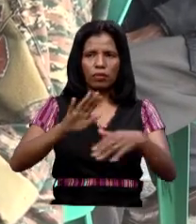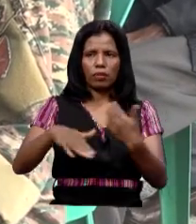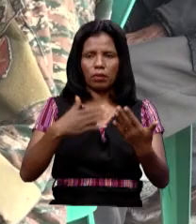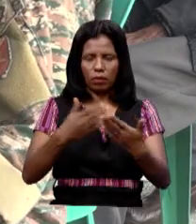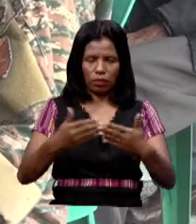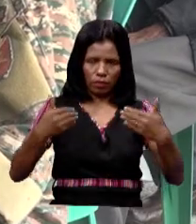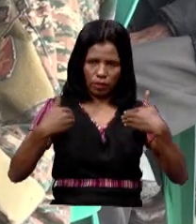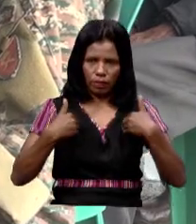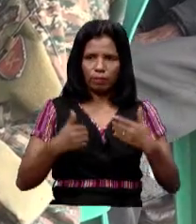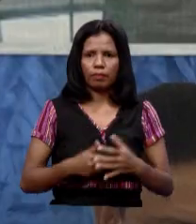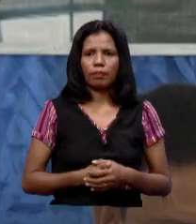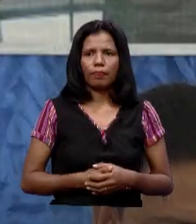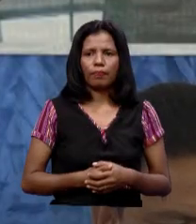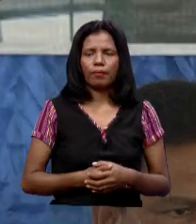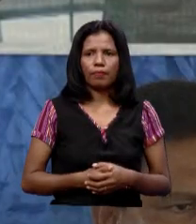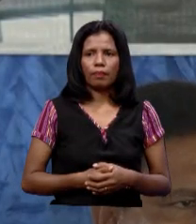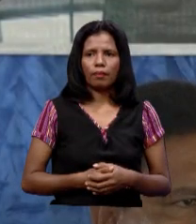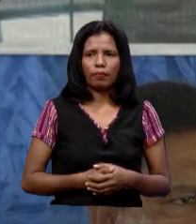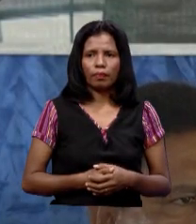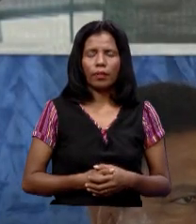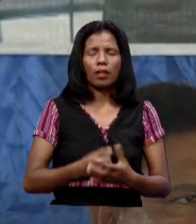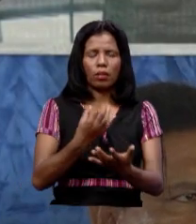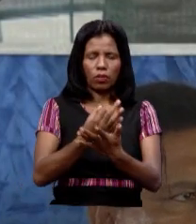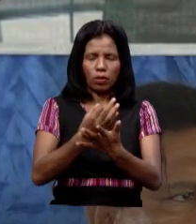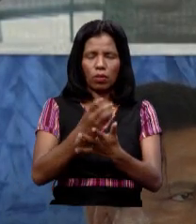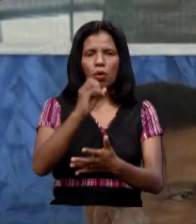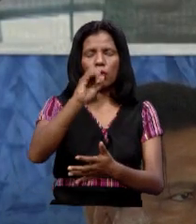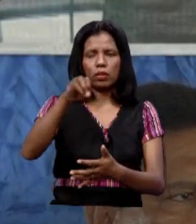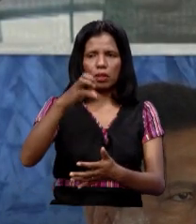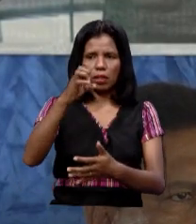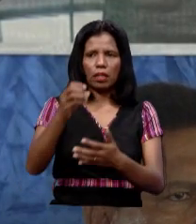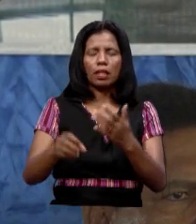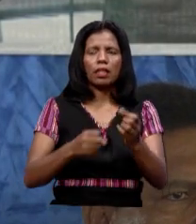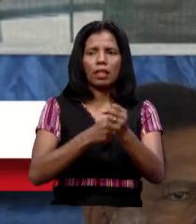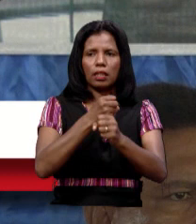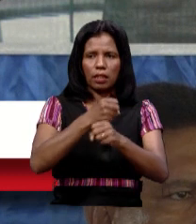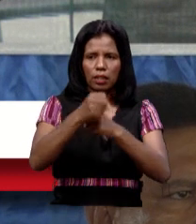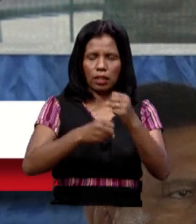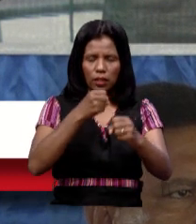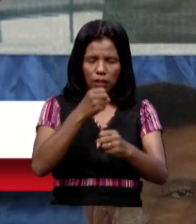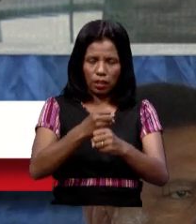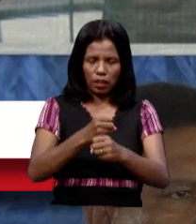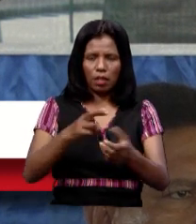be iha. Atu pelo menos orçamento geral do Estado que tinha a promoção que o deputado Mocturo ele, né?